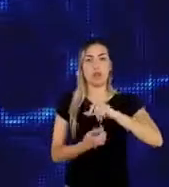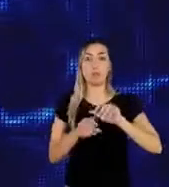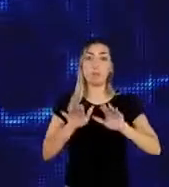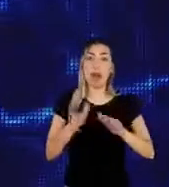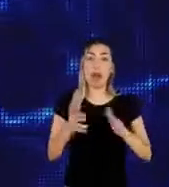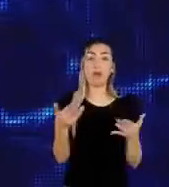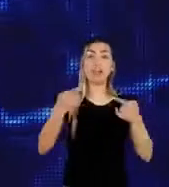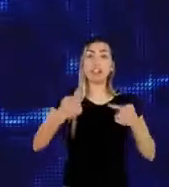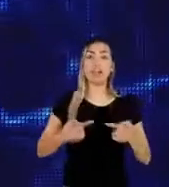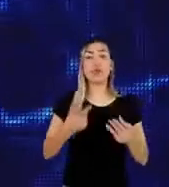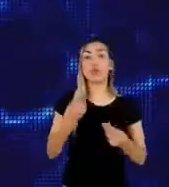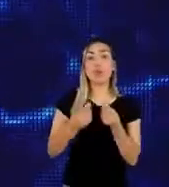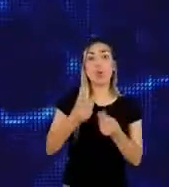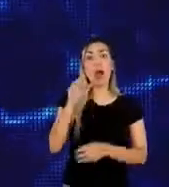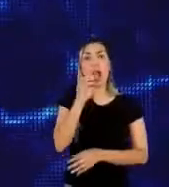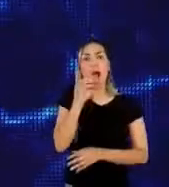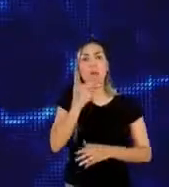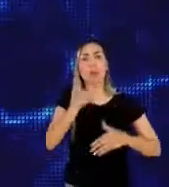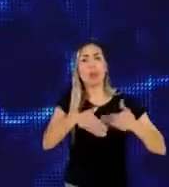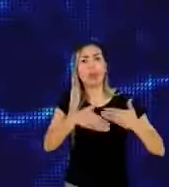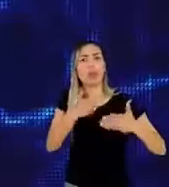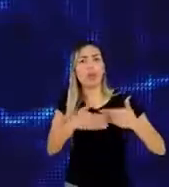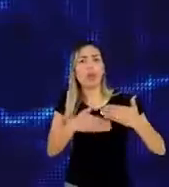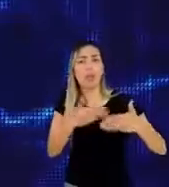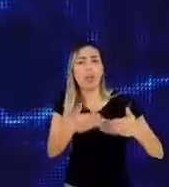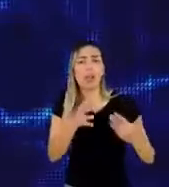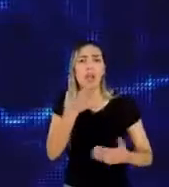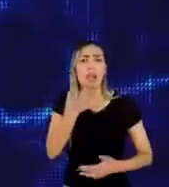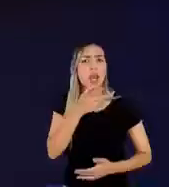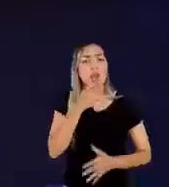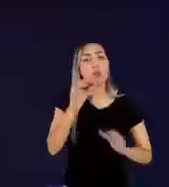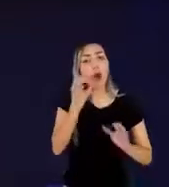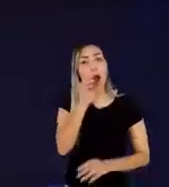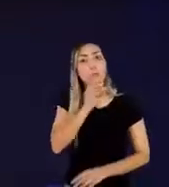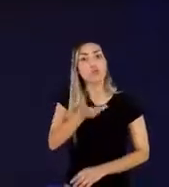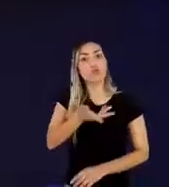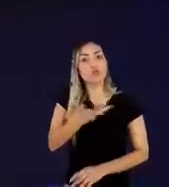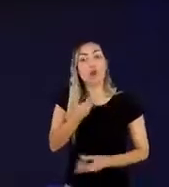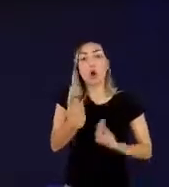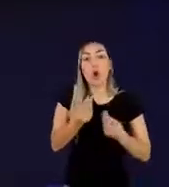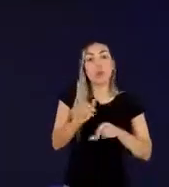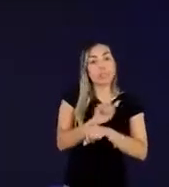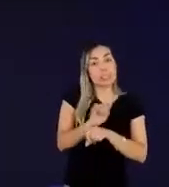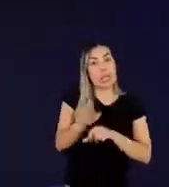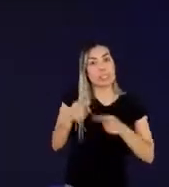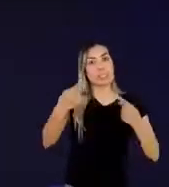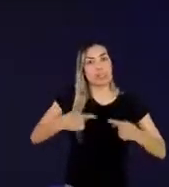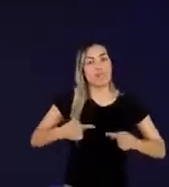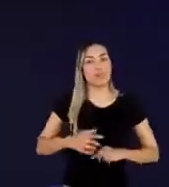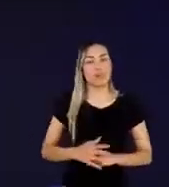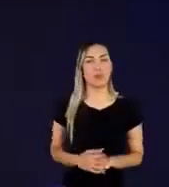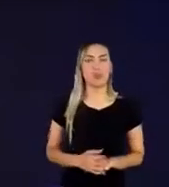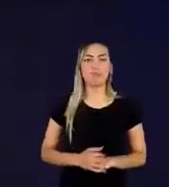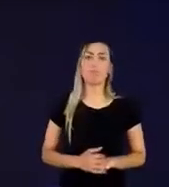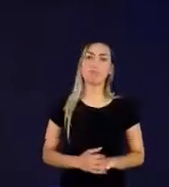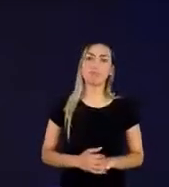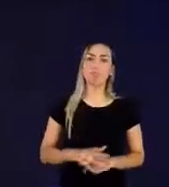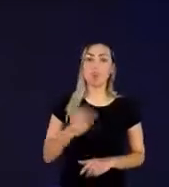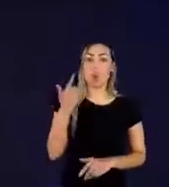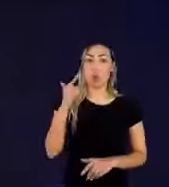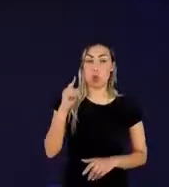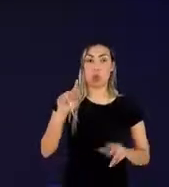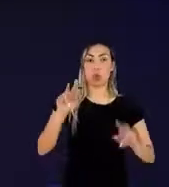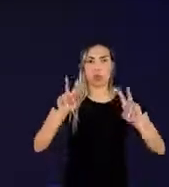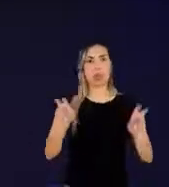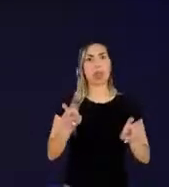mais esse processo que hoje já está acontecendo. Outro tema muito importante é o tema